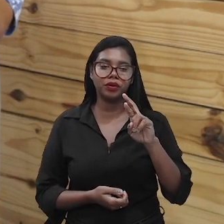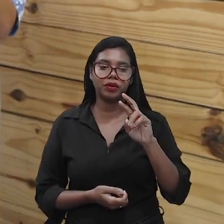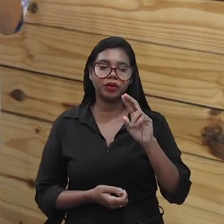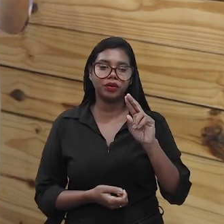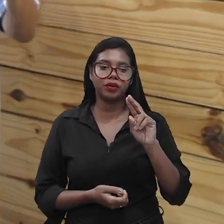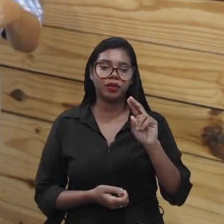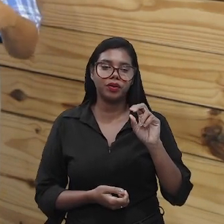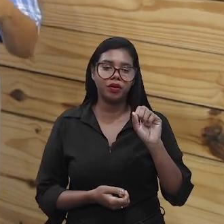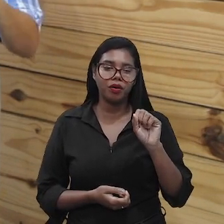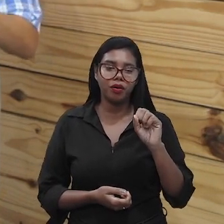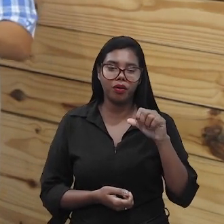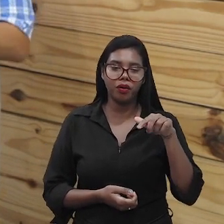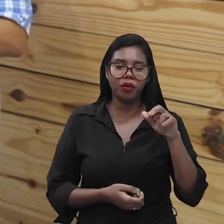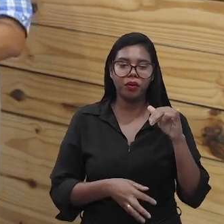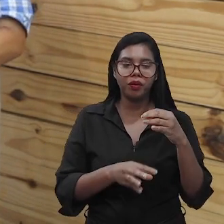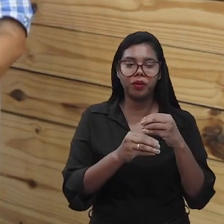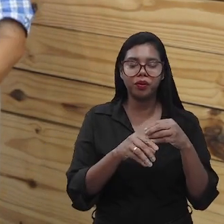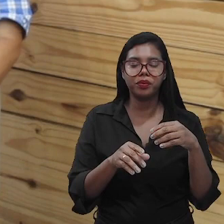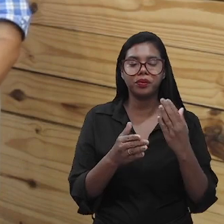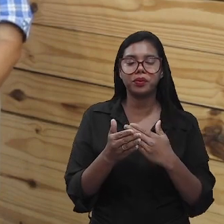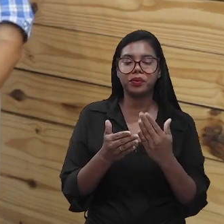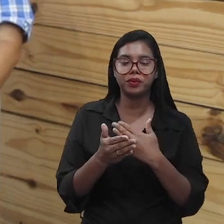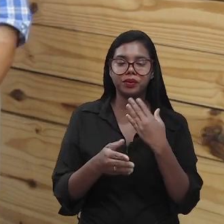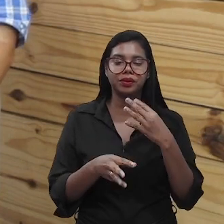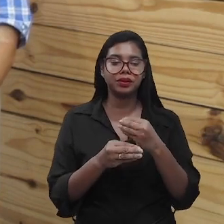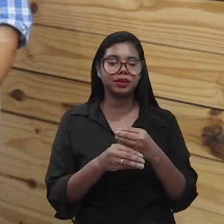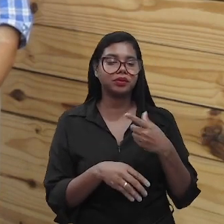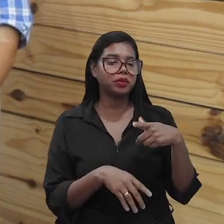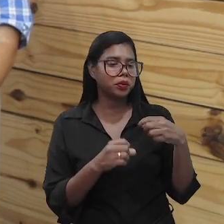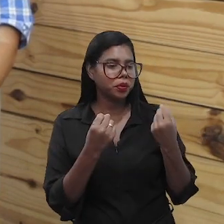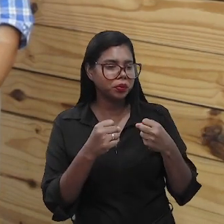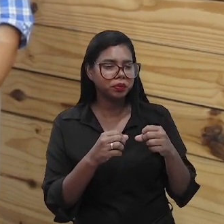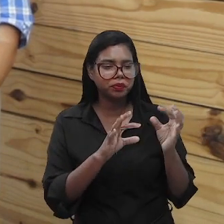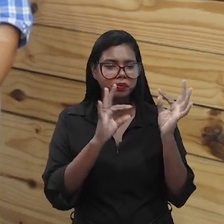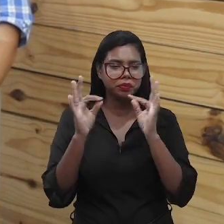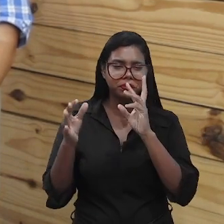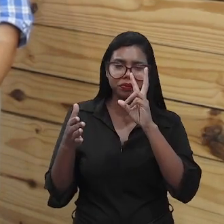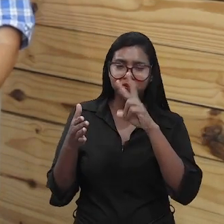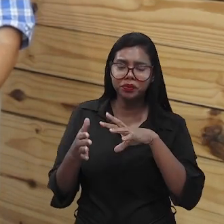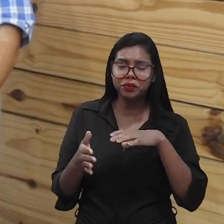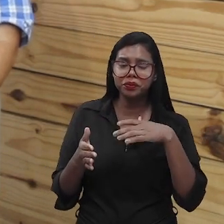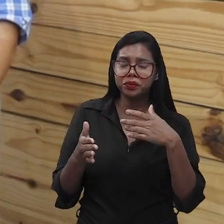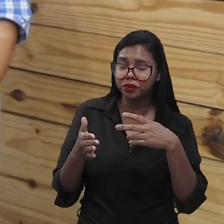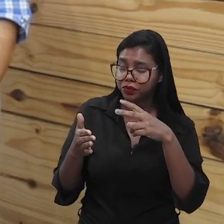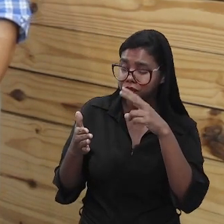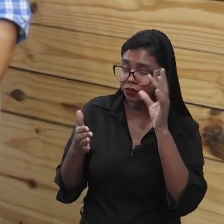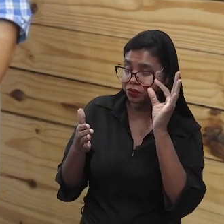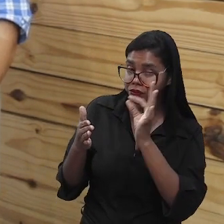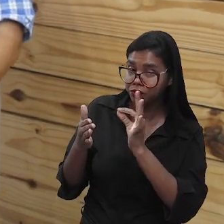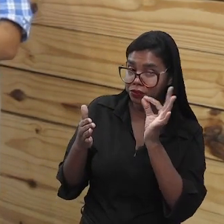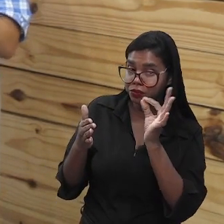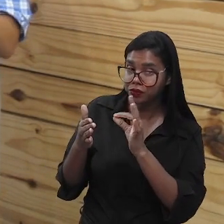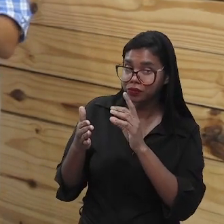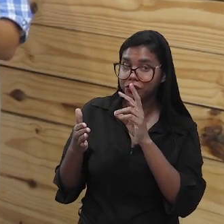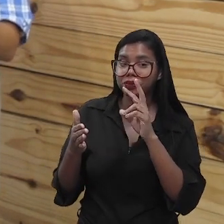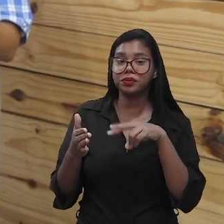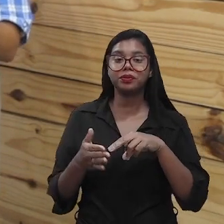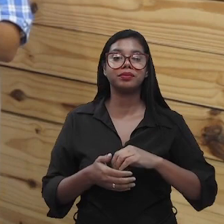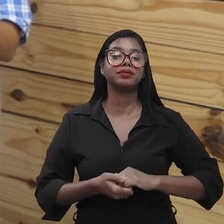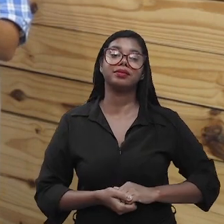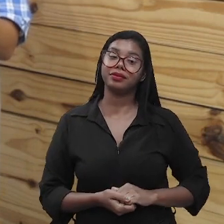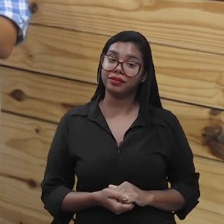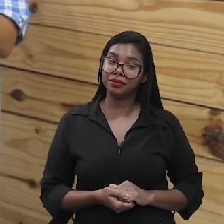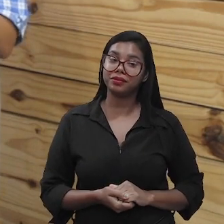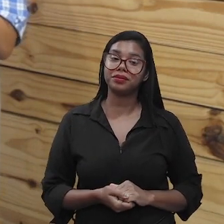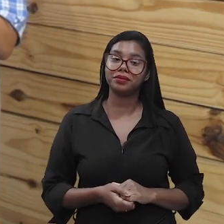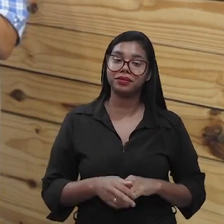for cotejar com o livro, não necessariamente é o mesmo, porque aquilo que funciona com o livro não necessariamente vai funcionar para o audiovisual. Por isso que o roteiro adaptado,